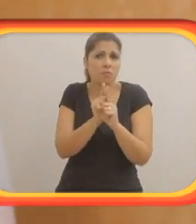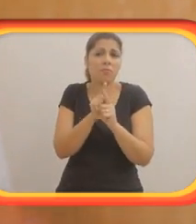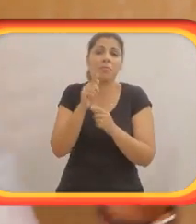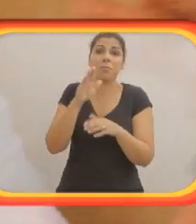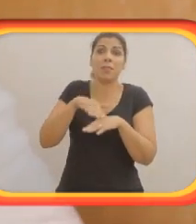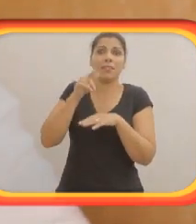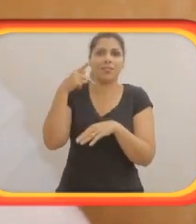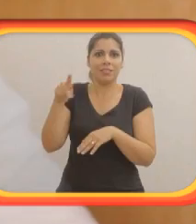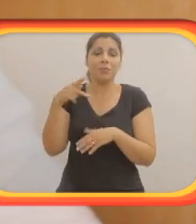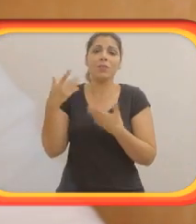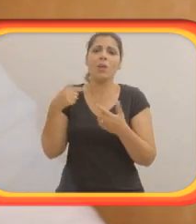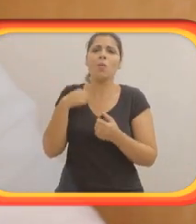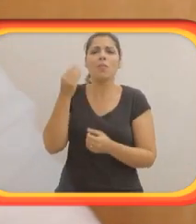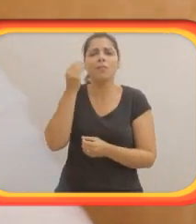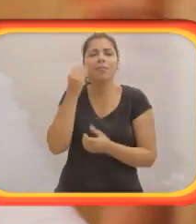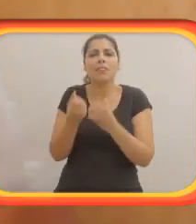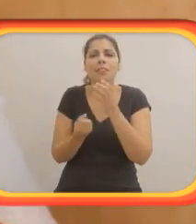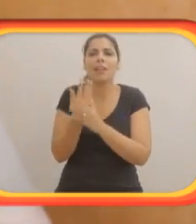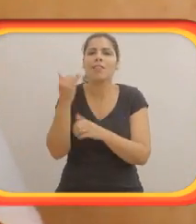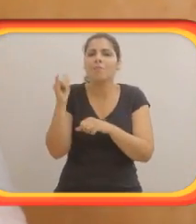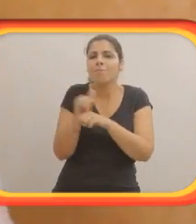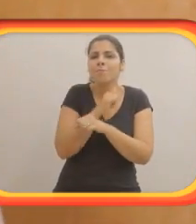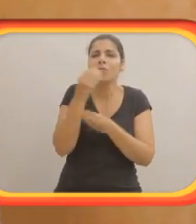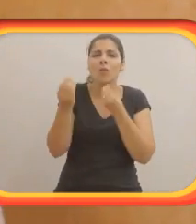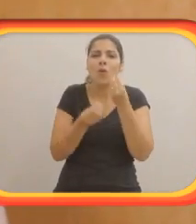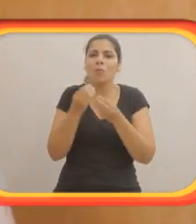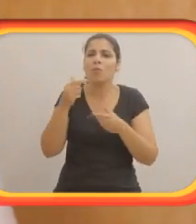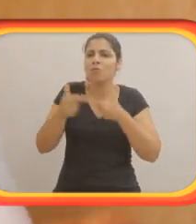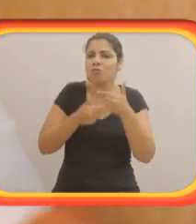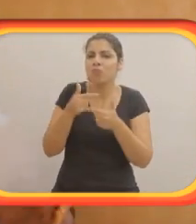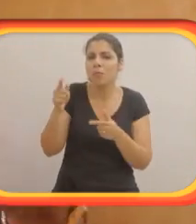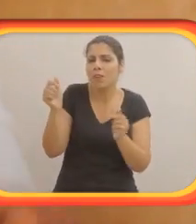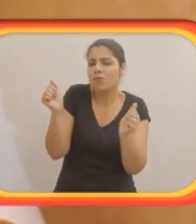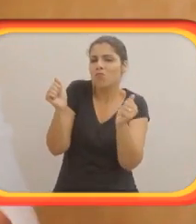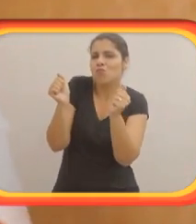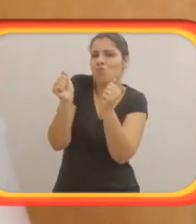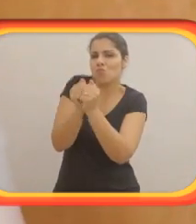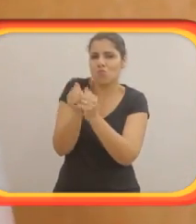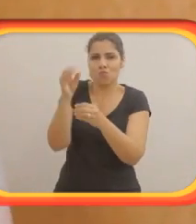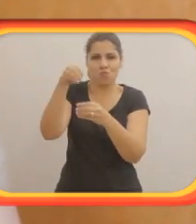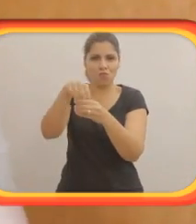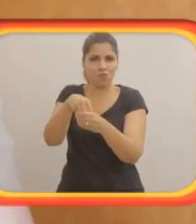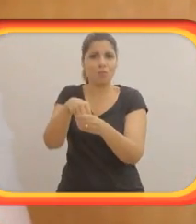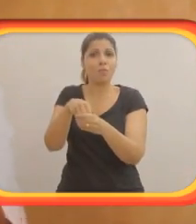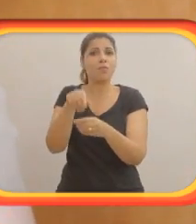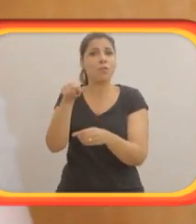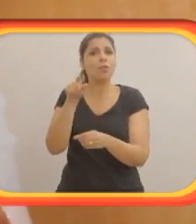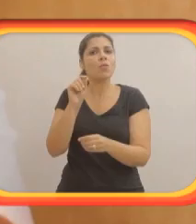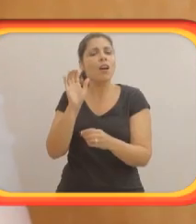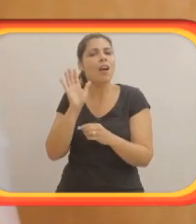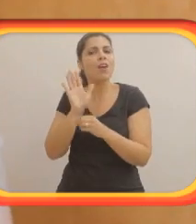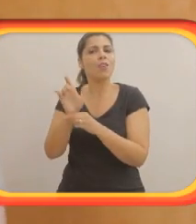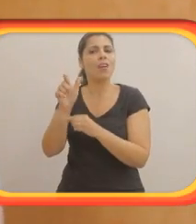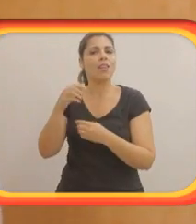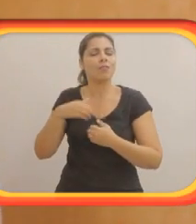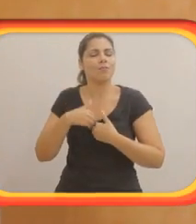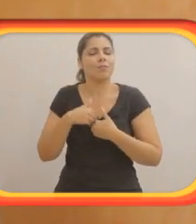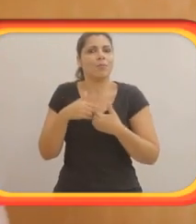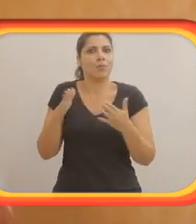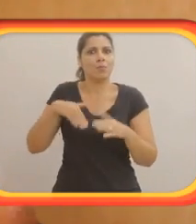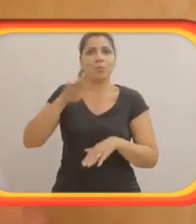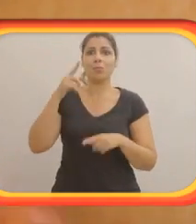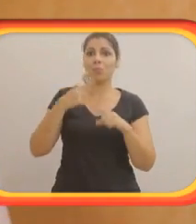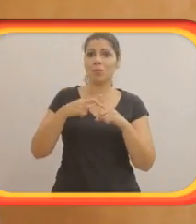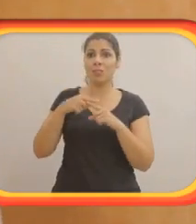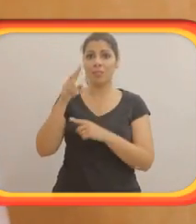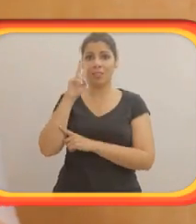com alguém? Será que já tem algum coleguinha que se aproxima mais dele, ou que eu possa criar alguma atividade para eles irem se enturmando? E